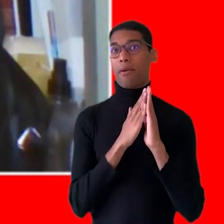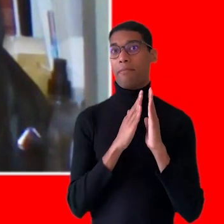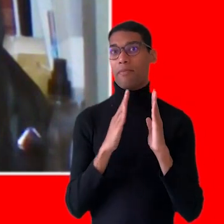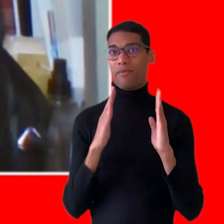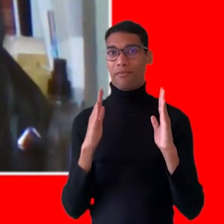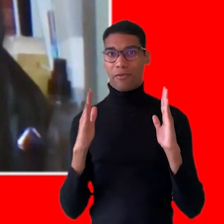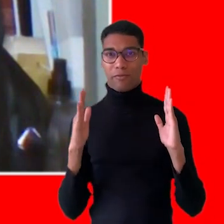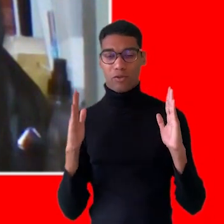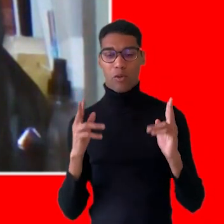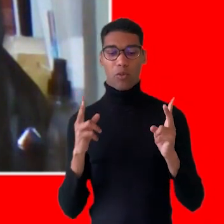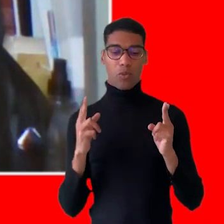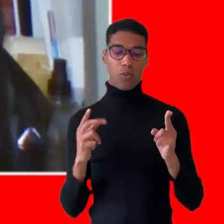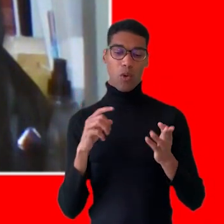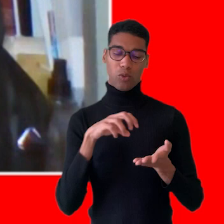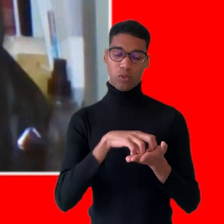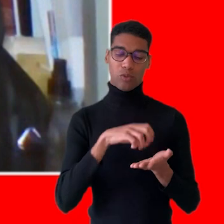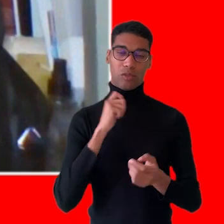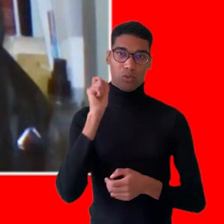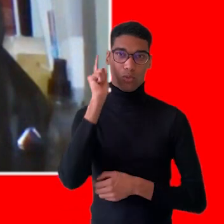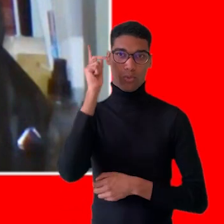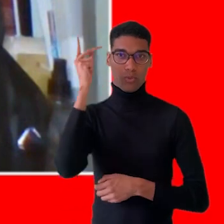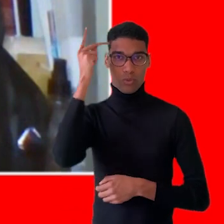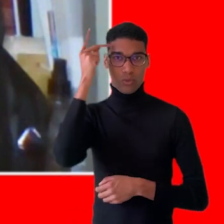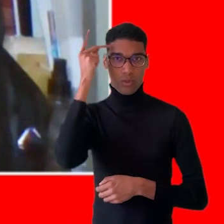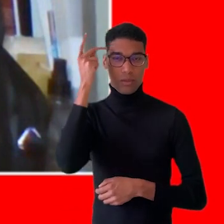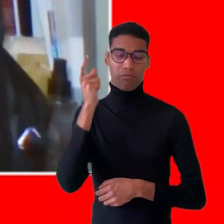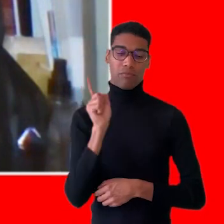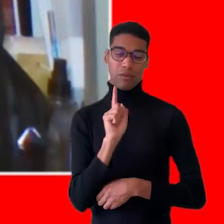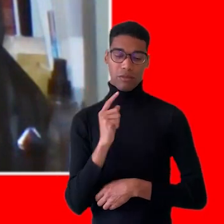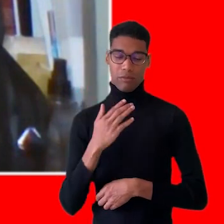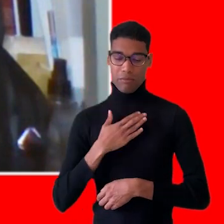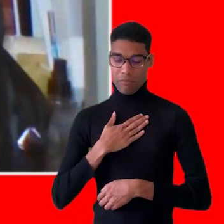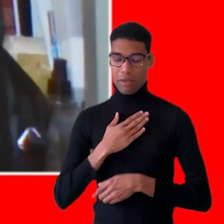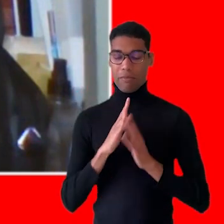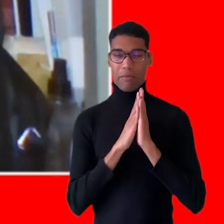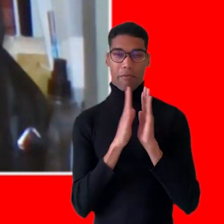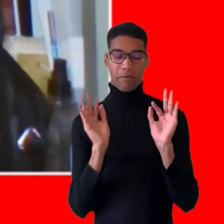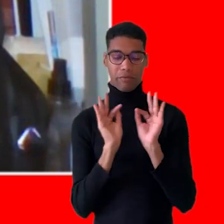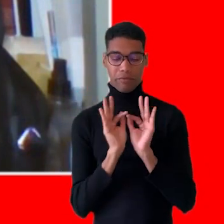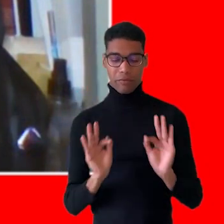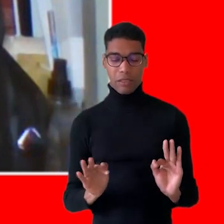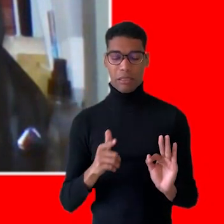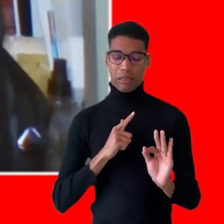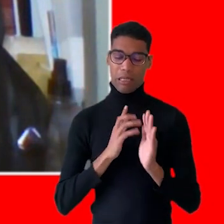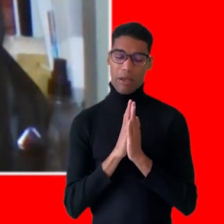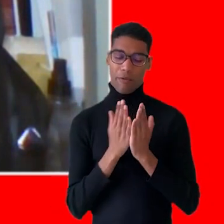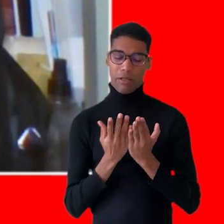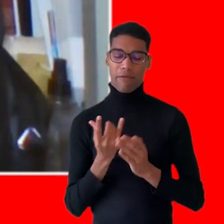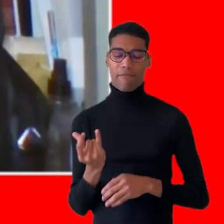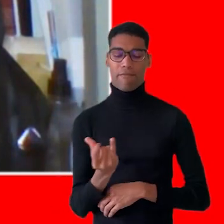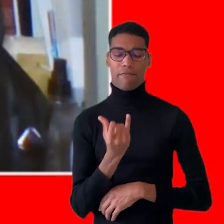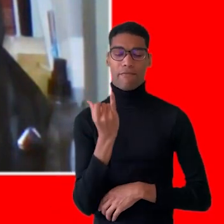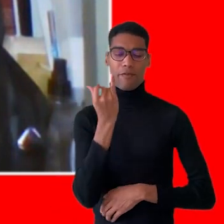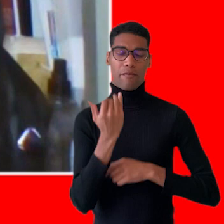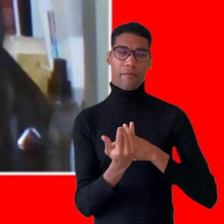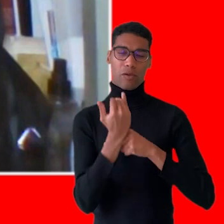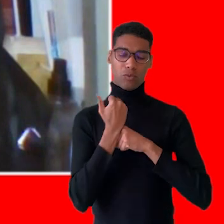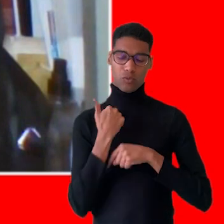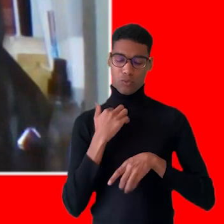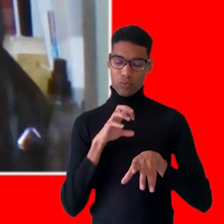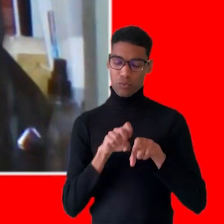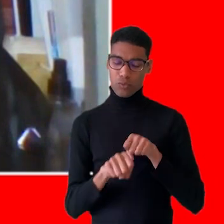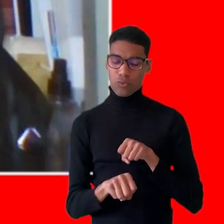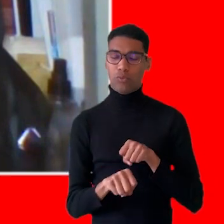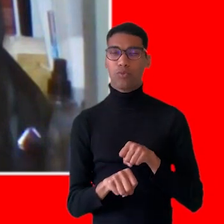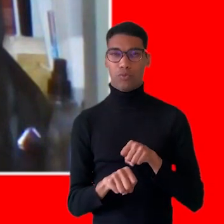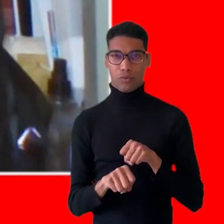uma biblioteca como do Centro Cultural São Paulo, ela é bem modesta, tem livros imprescindíveis para minha formação,